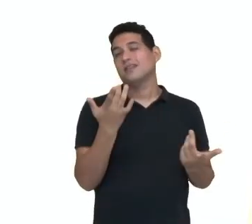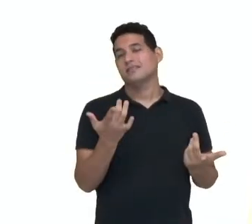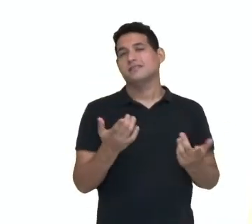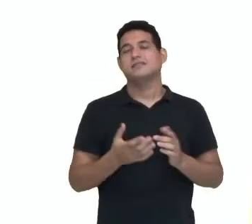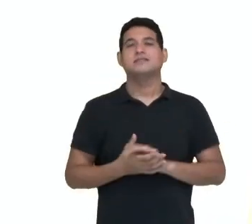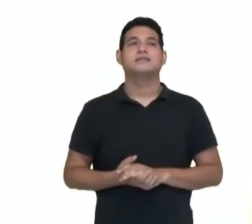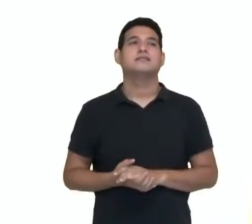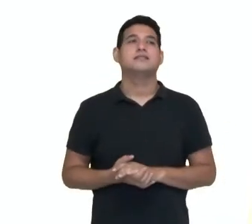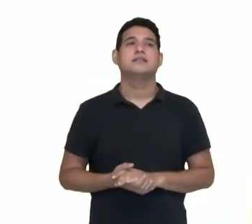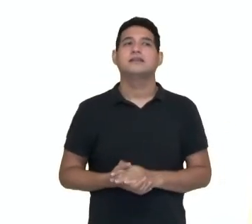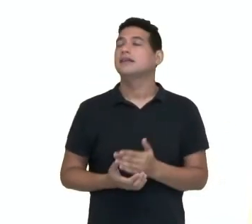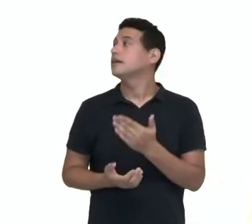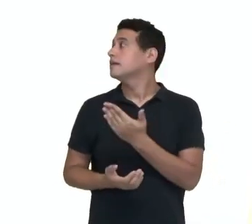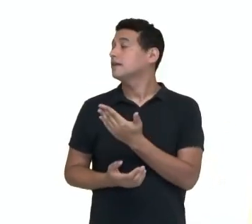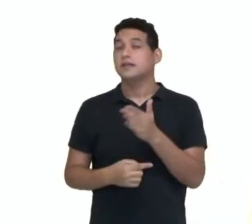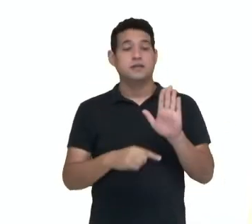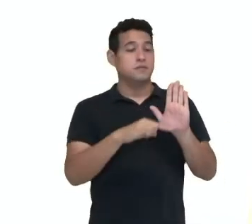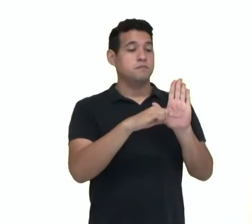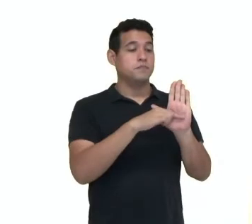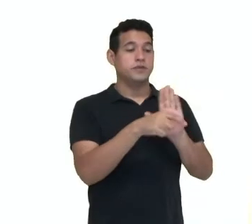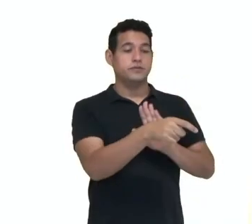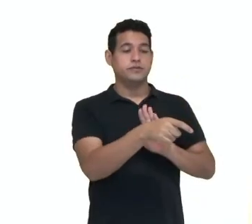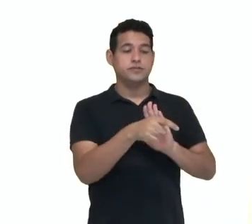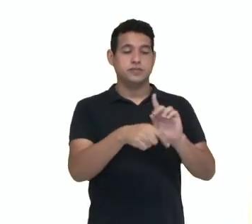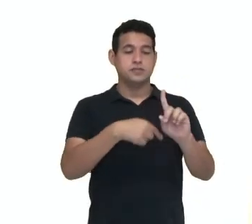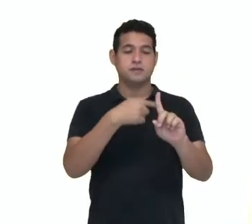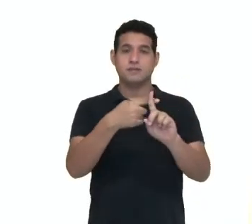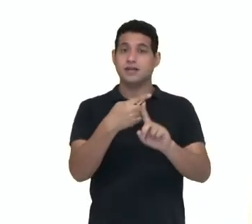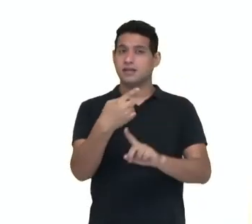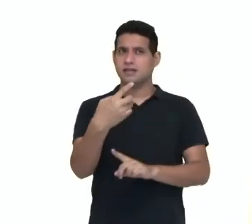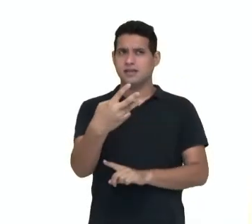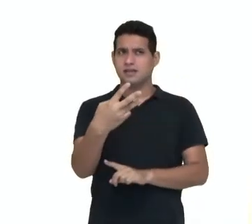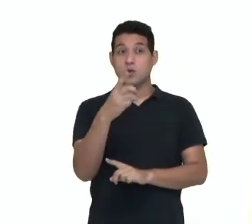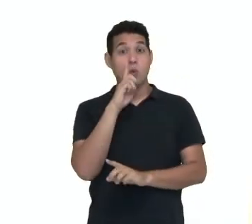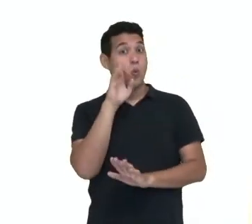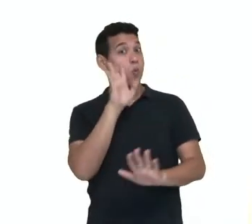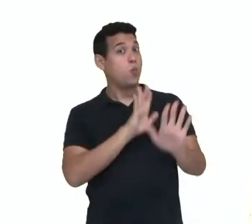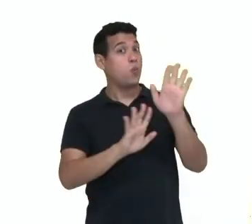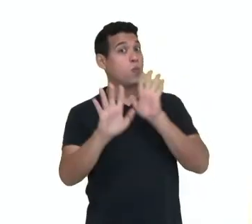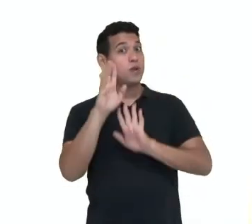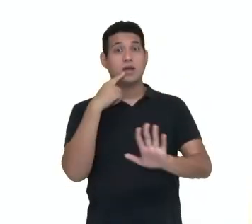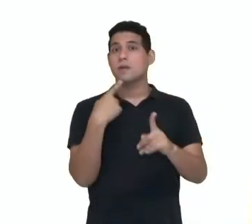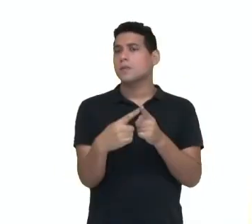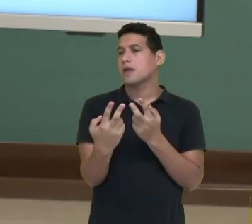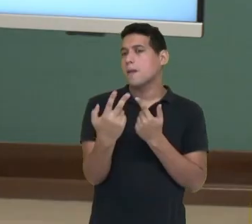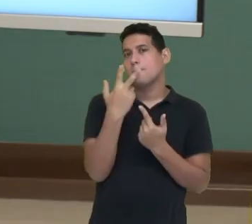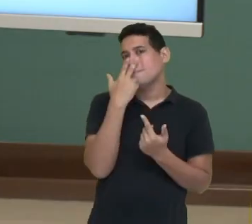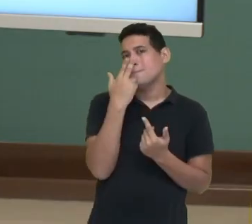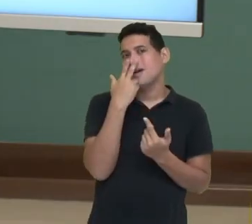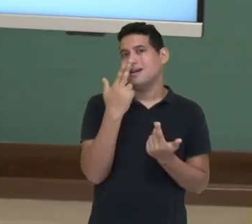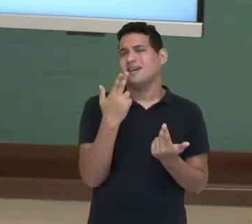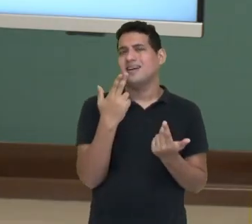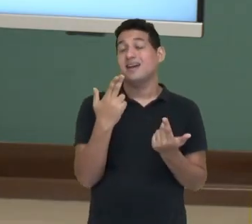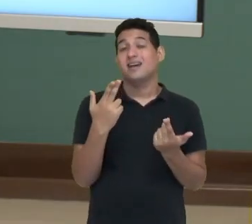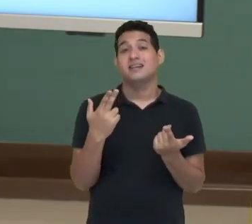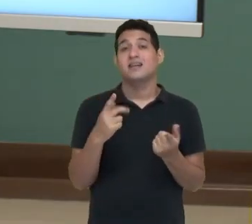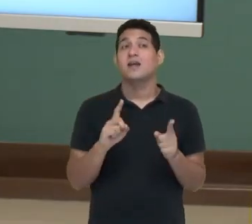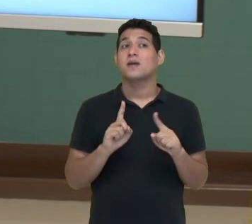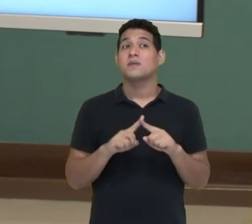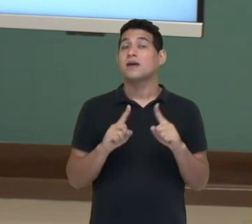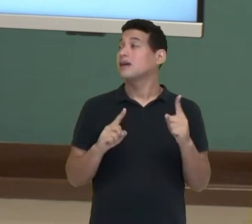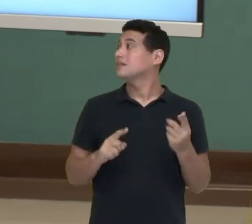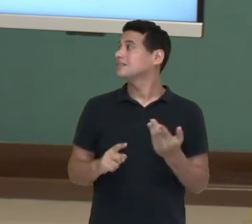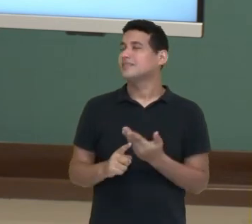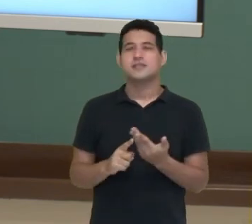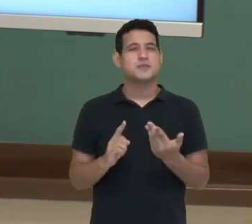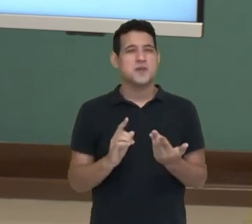bom? Aqui é menos x mais 3. Então, cuidado, que essas duas são muito parecidinhas, a não ser por esse